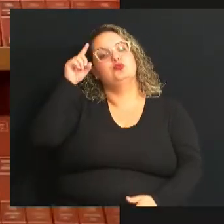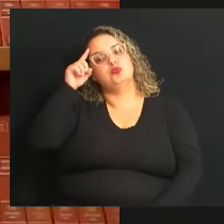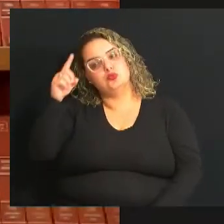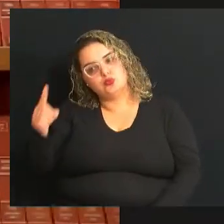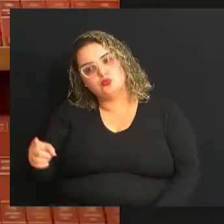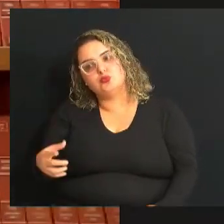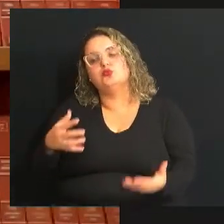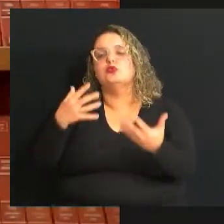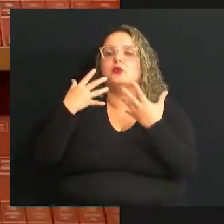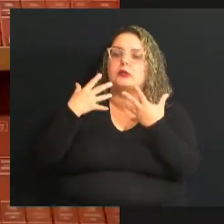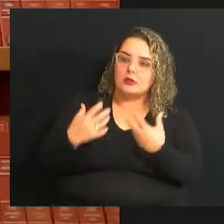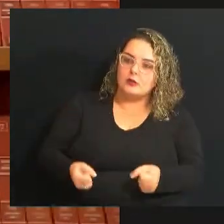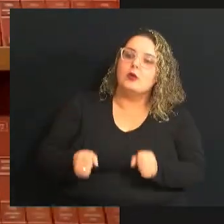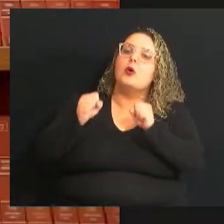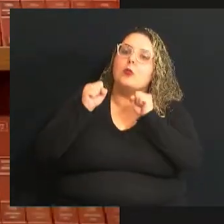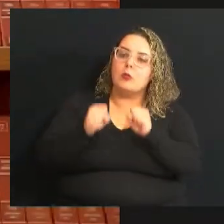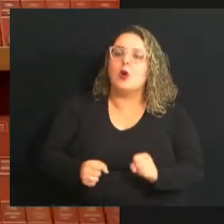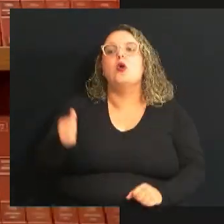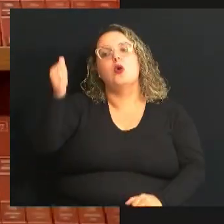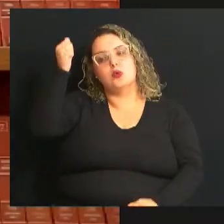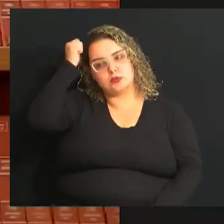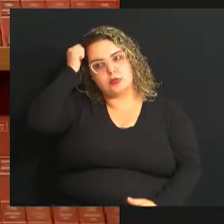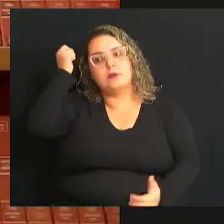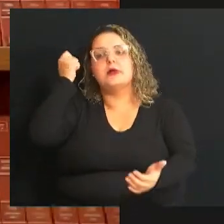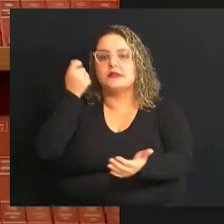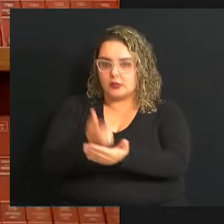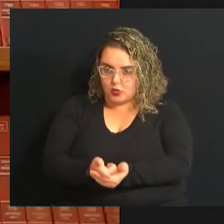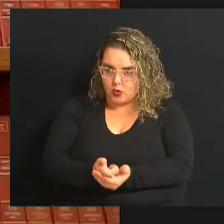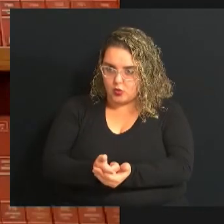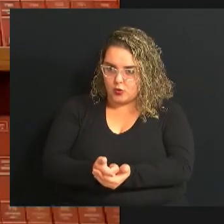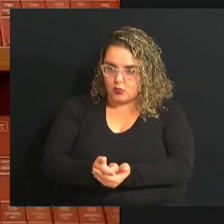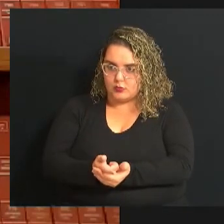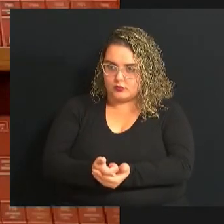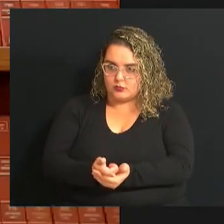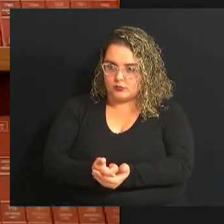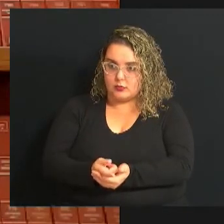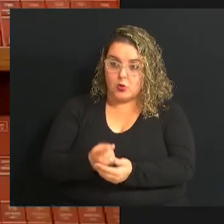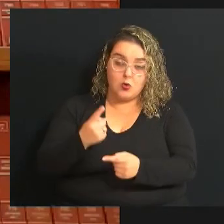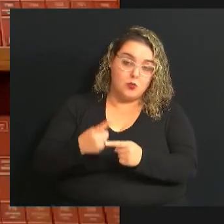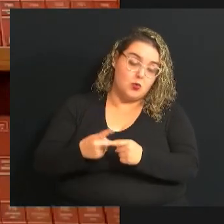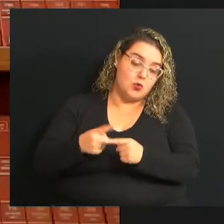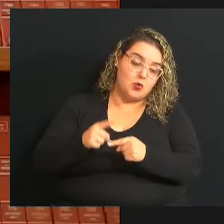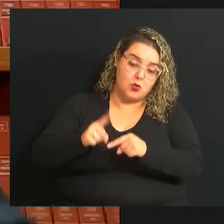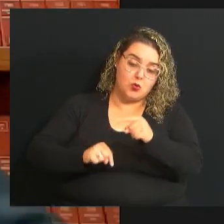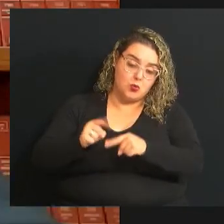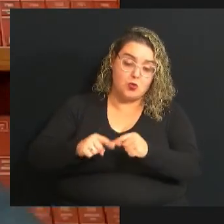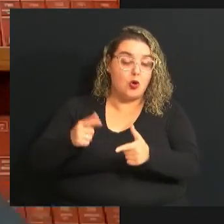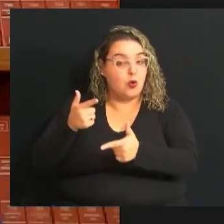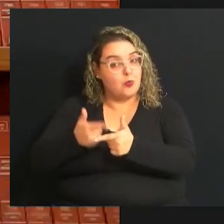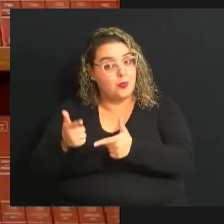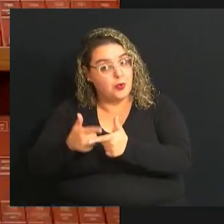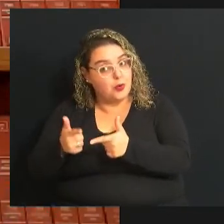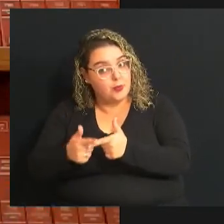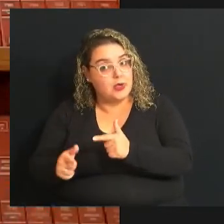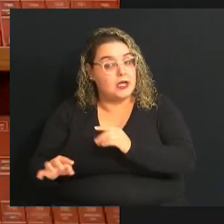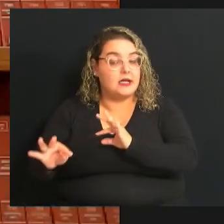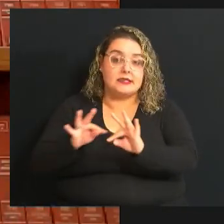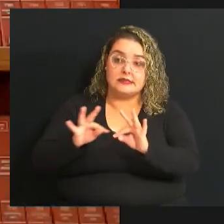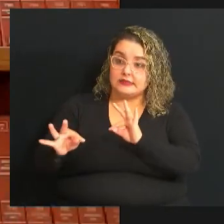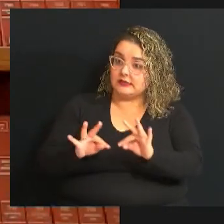ato. Além dessa situação que ele consiga provar, ele deve fazer um registro junto ao portal do